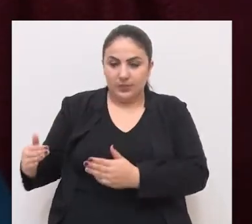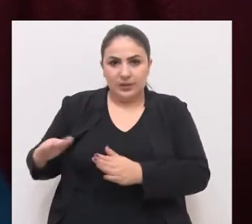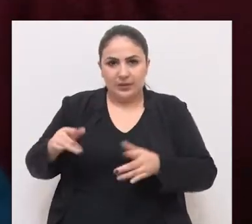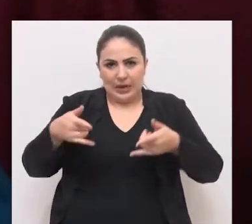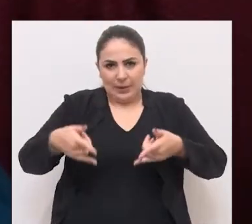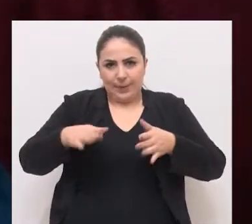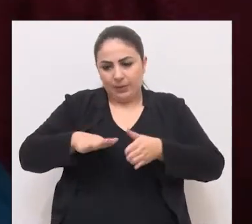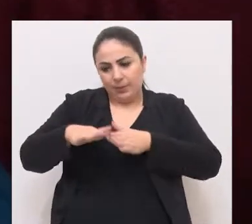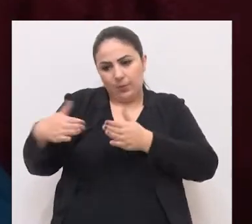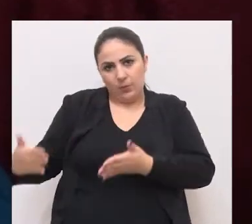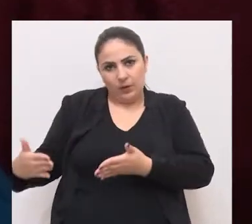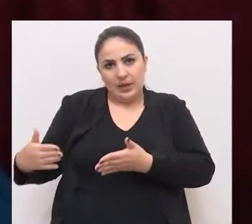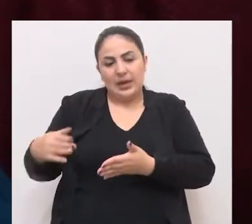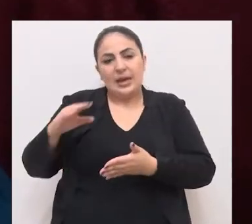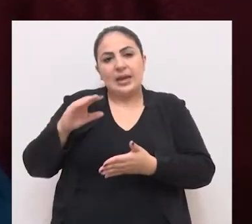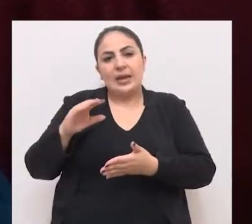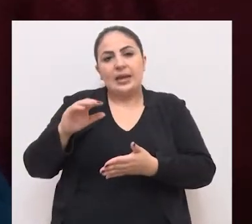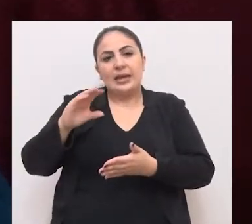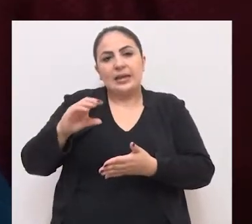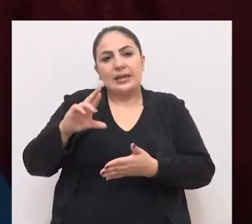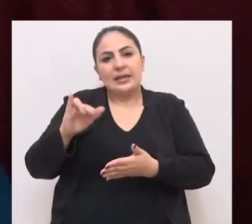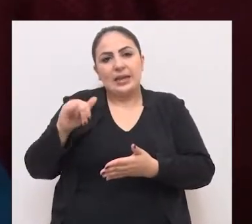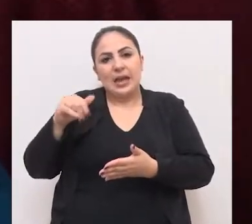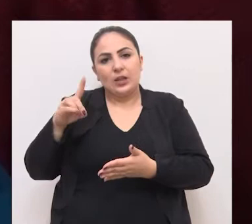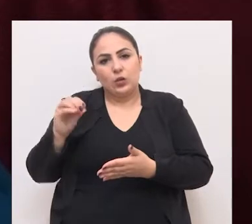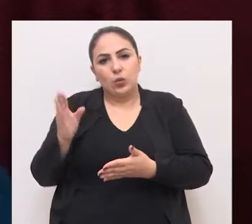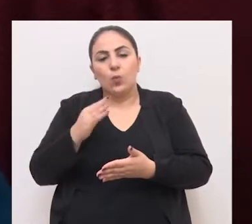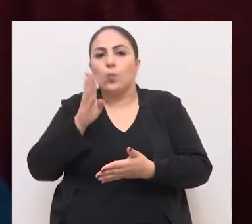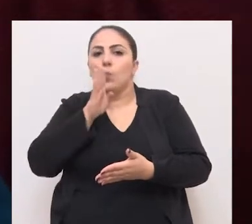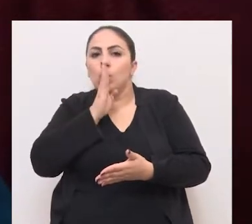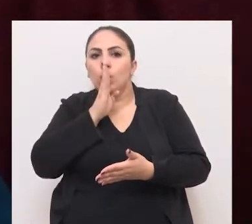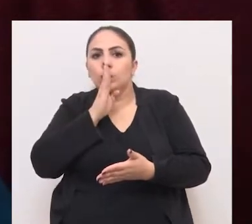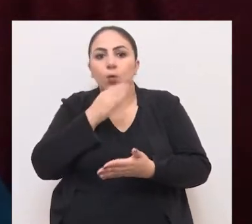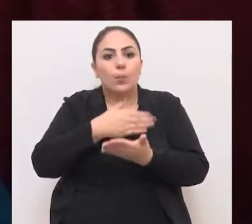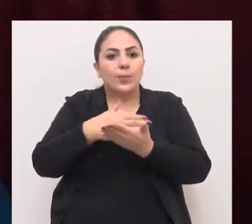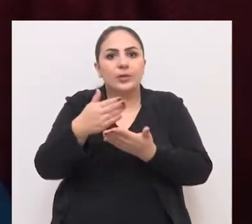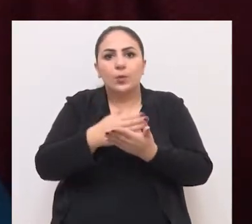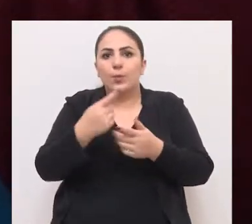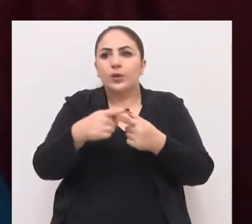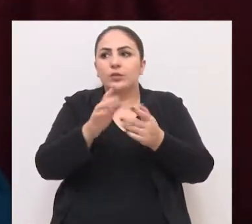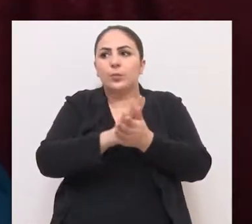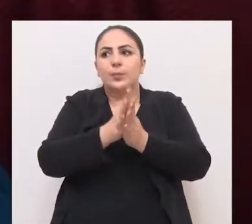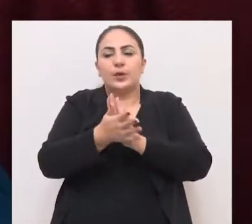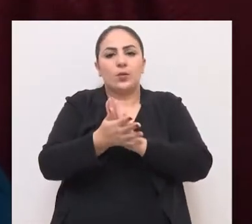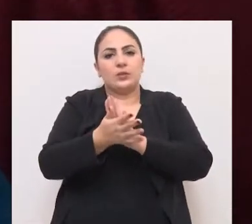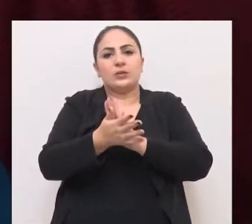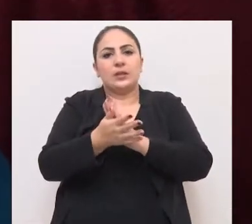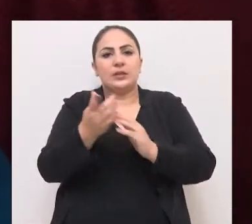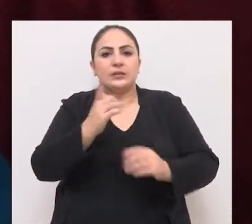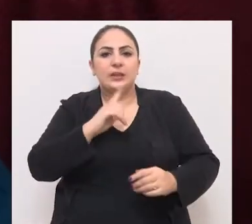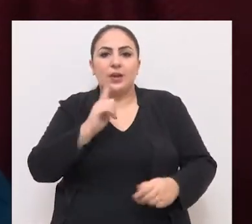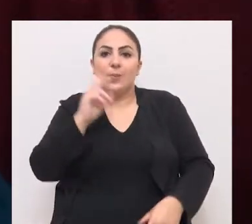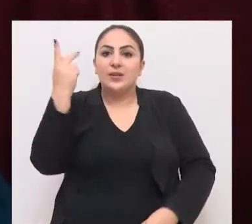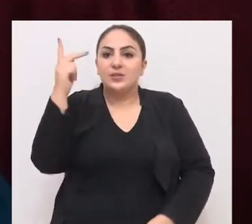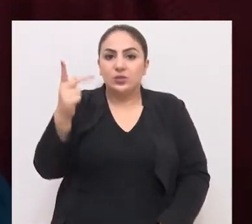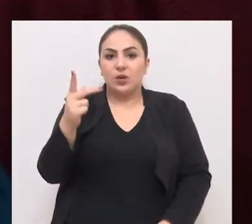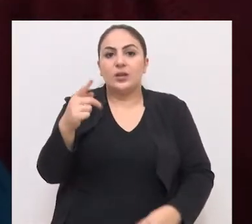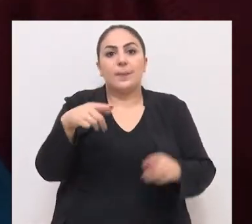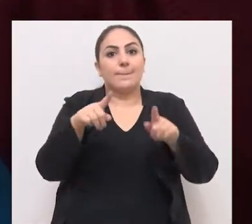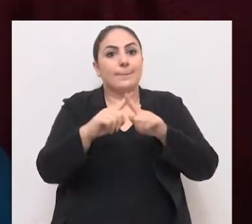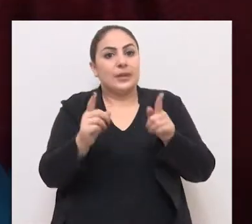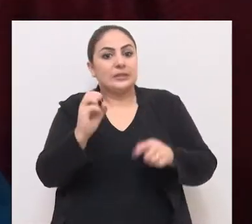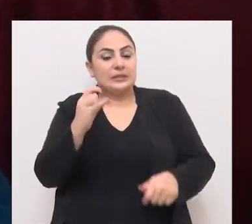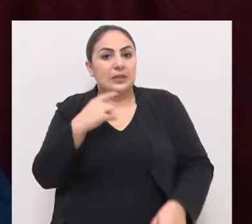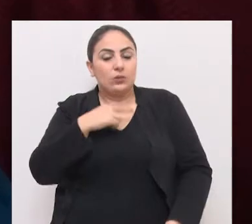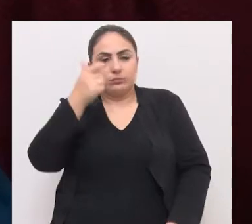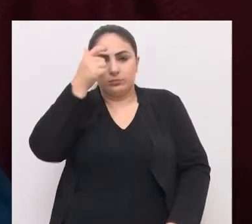mudo, todas essas expressões, elas nascem a partir de um preconceito racial. Elas têm uma história, um cunho racista.